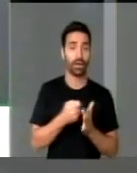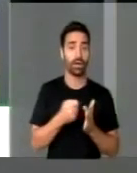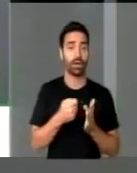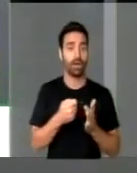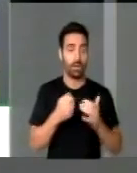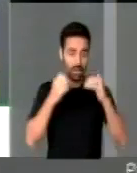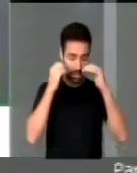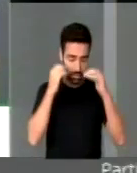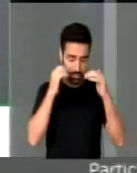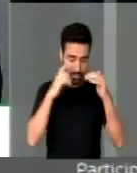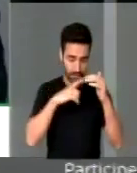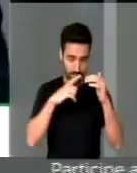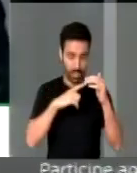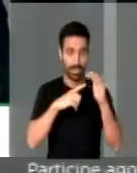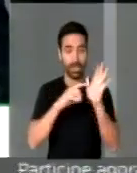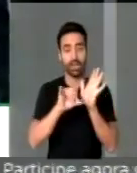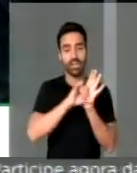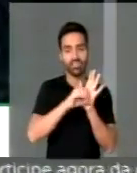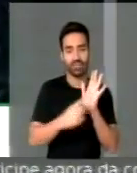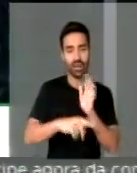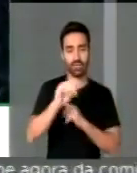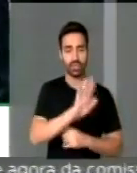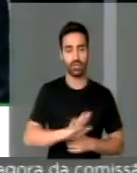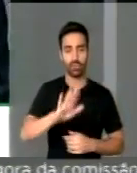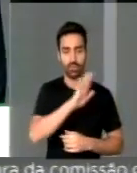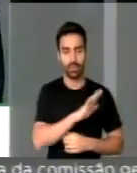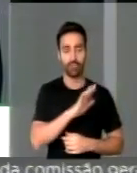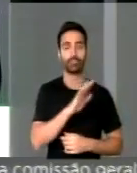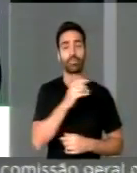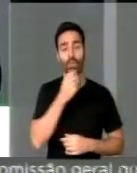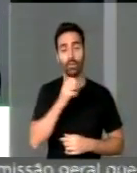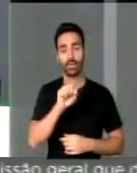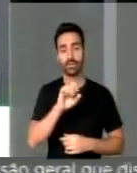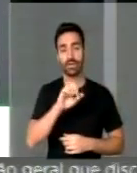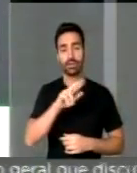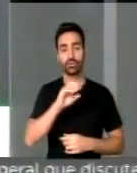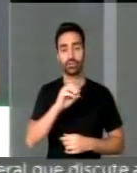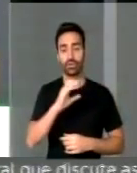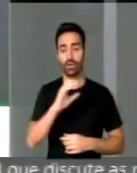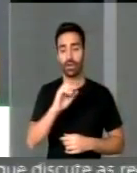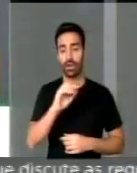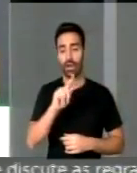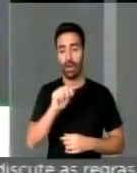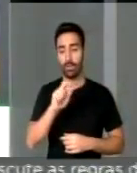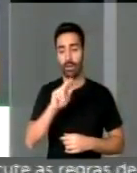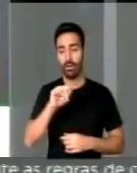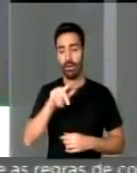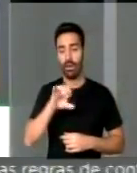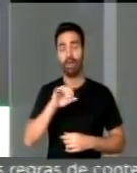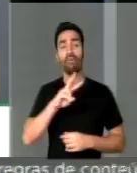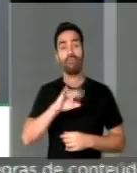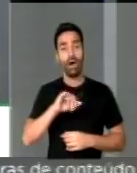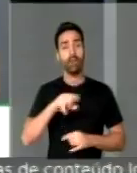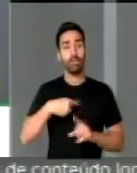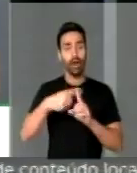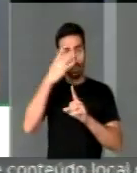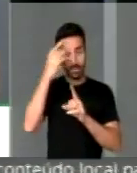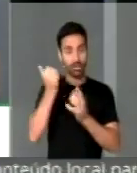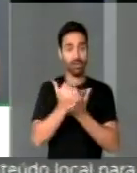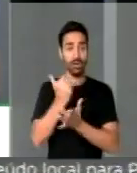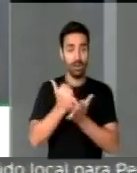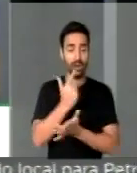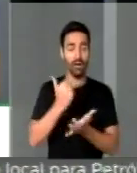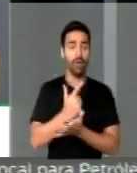local, segundo Zé Sérgio Gabrielli, inclusive, irá multiplicar os compradores com